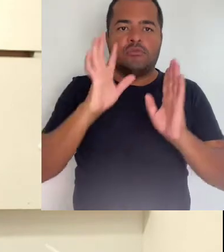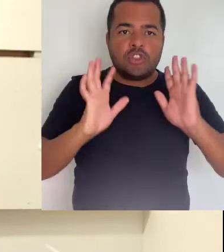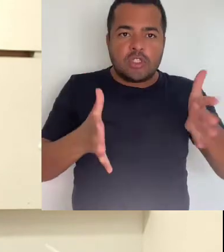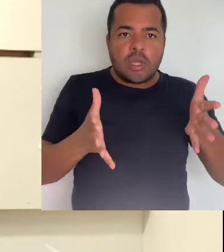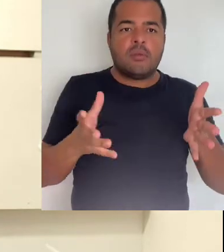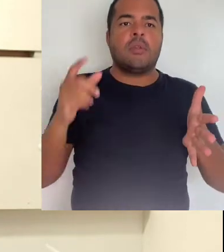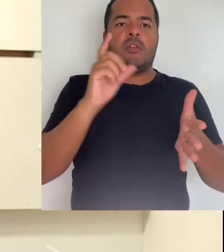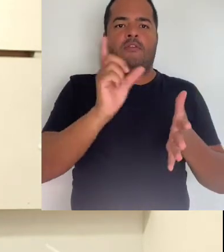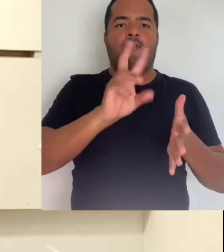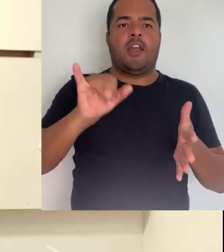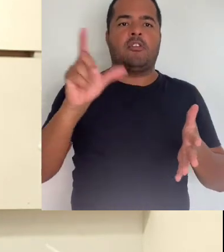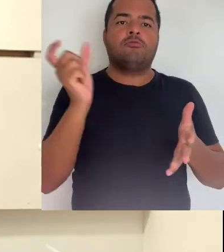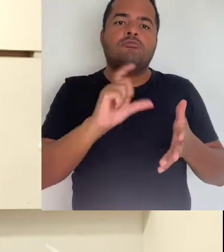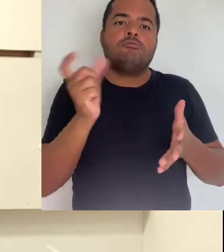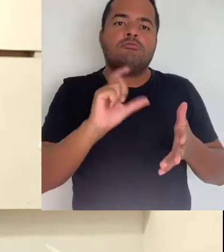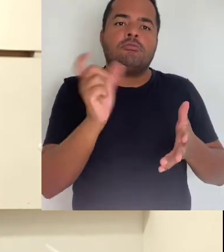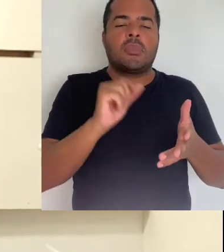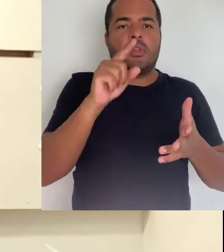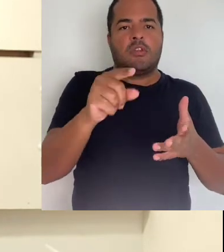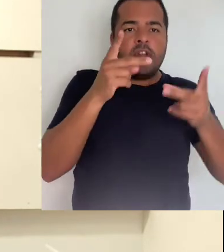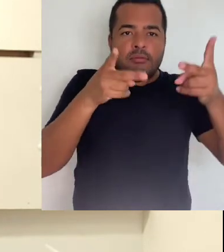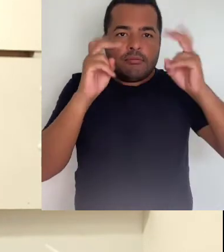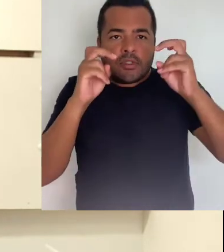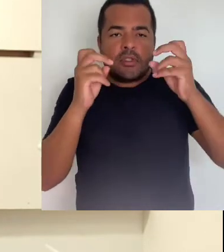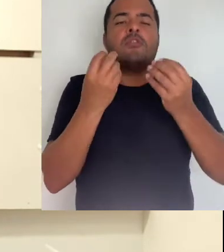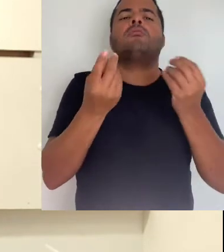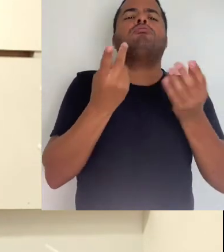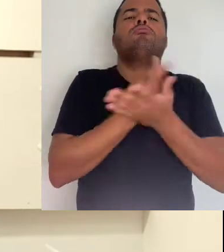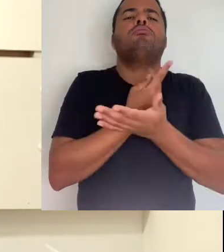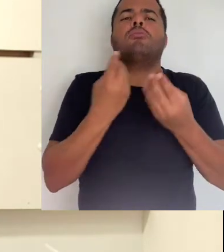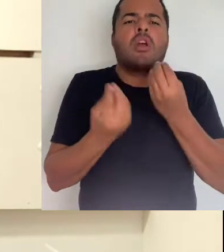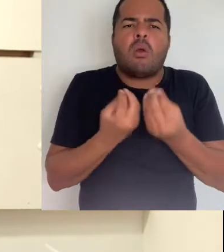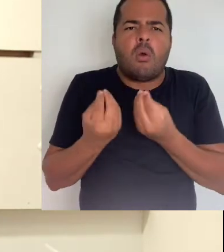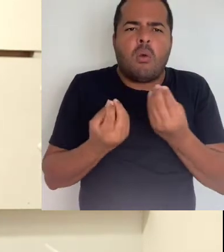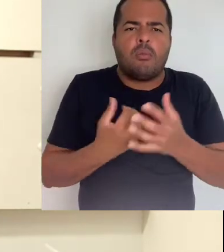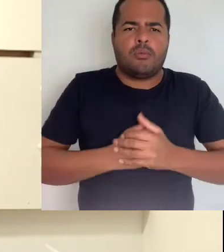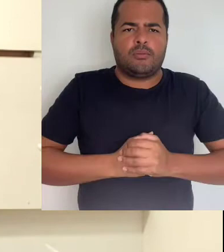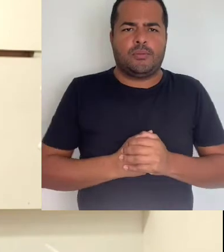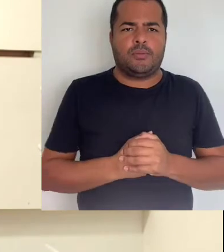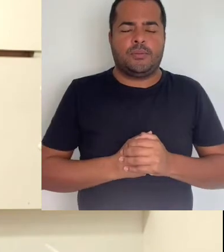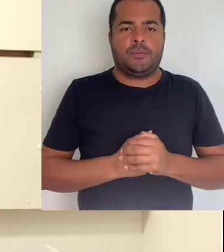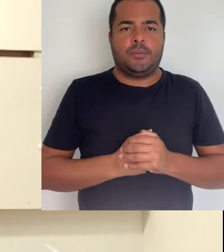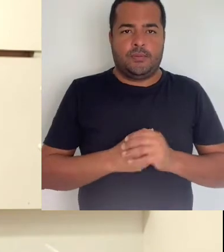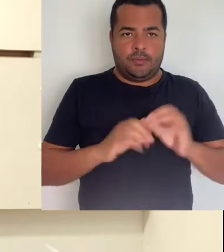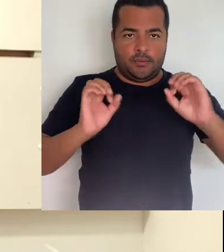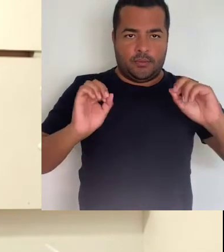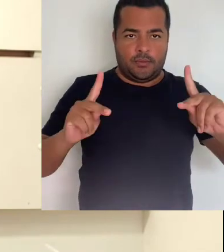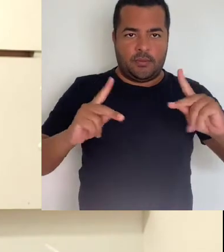gota em cada, você vai agitar e você vai observar o que é que acontece,